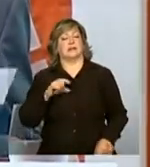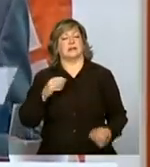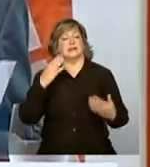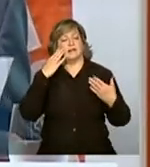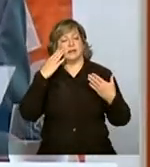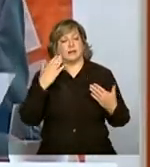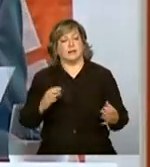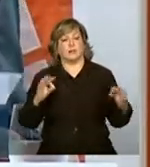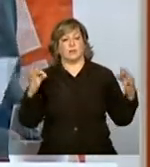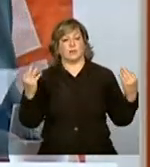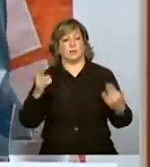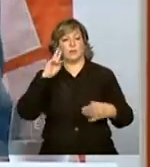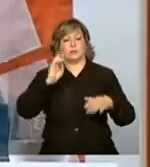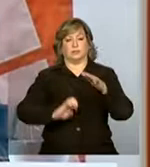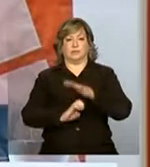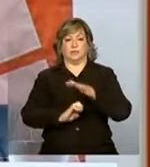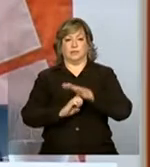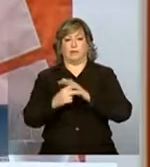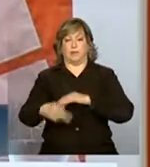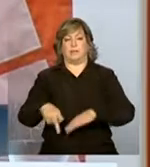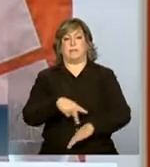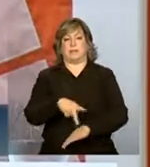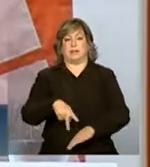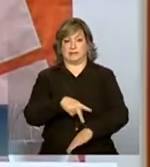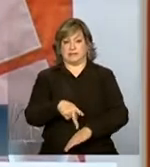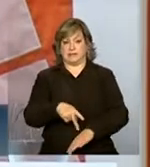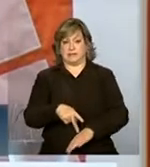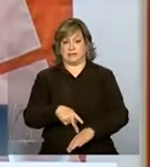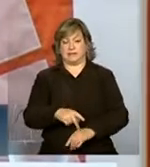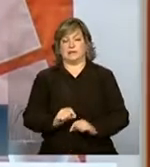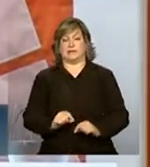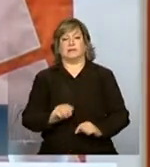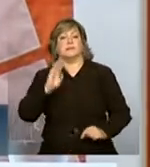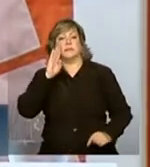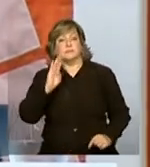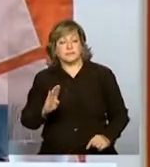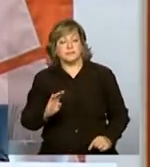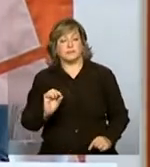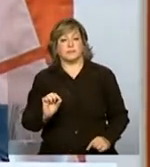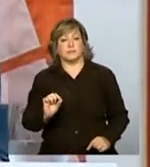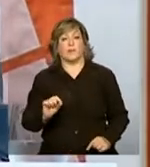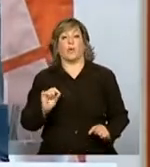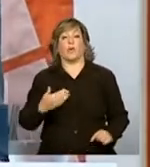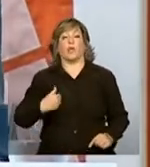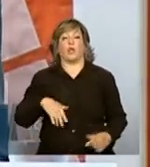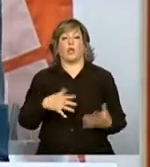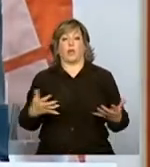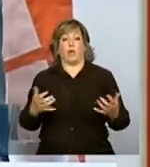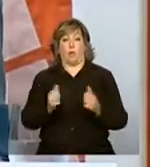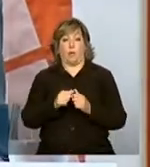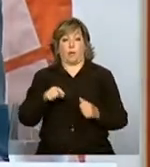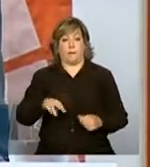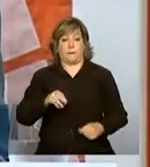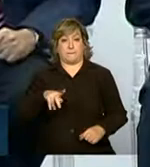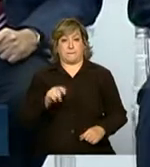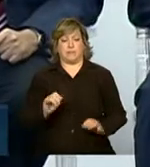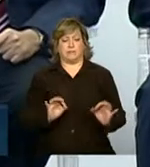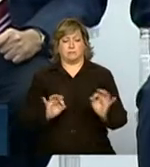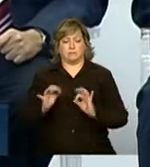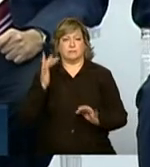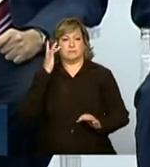gratidão dos empresários de nosso país. Em essência, o que almejamos com o MAPA e diversas